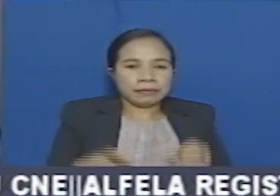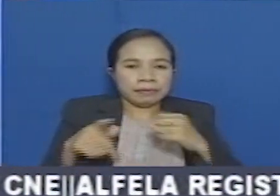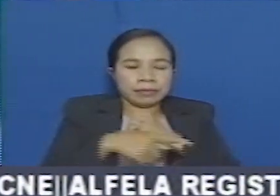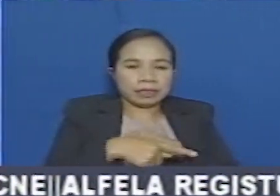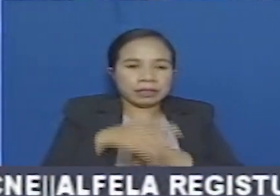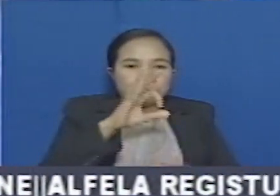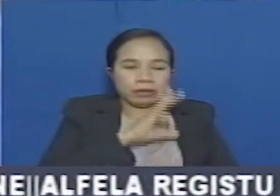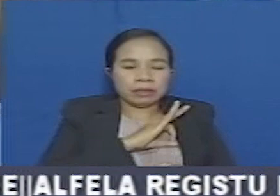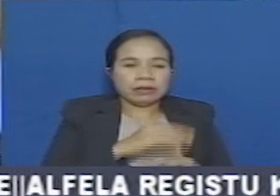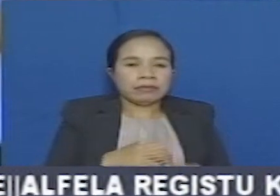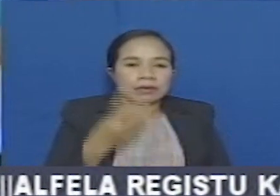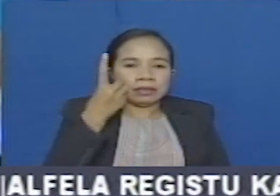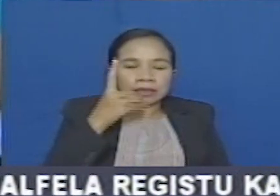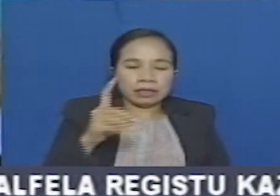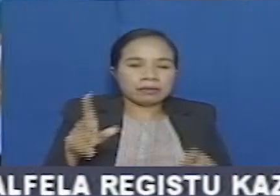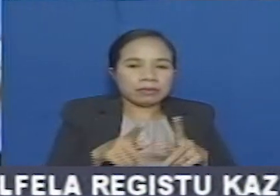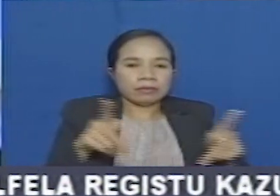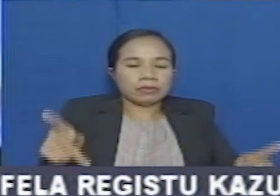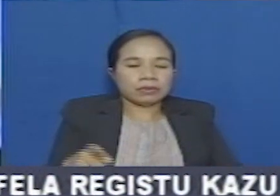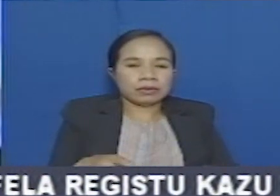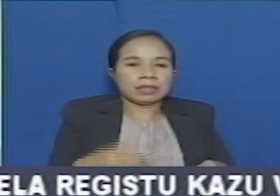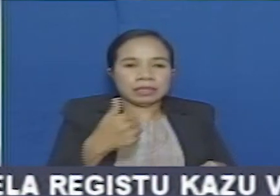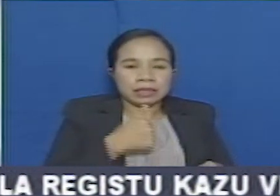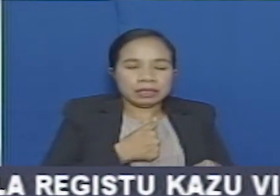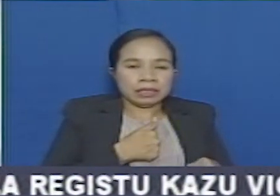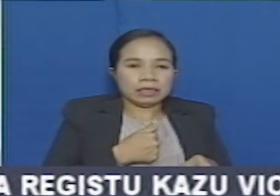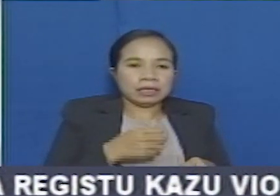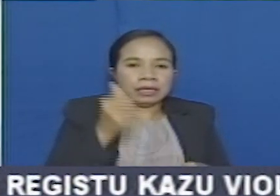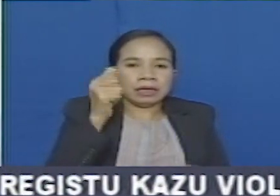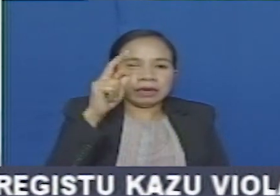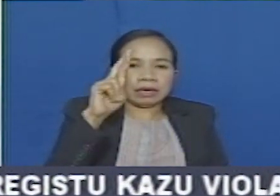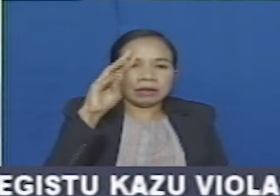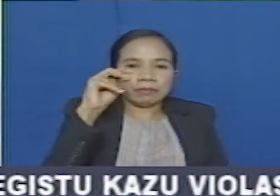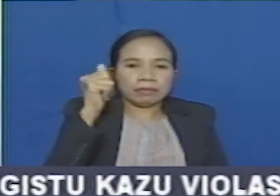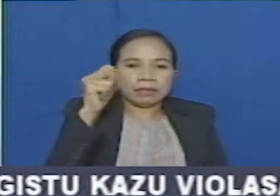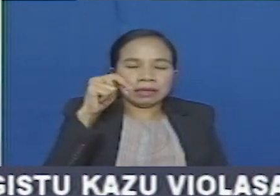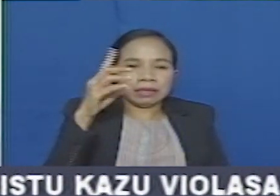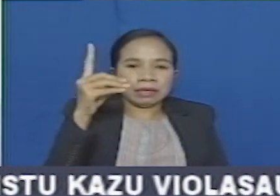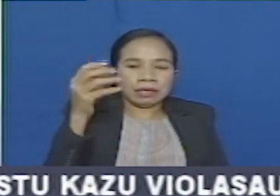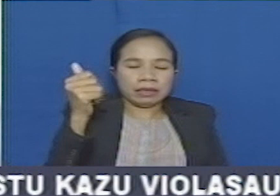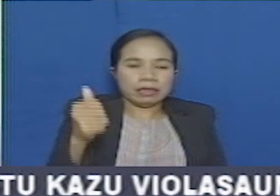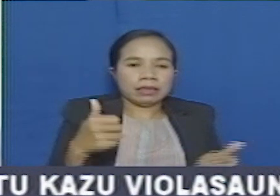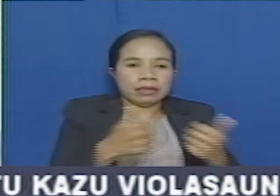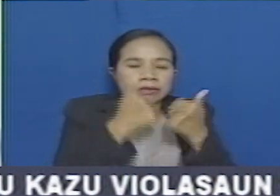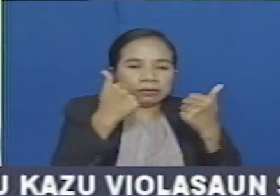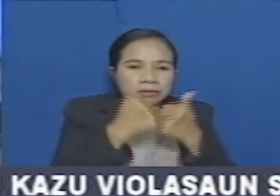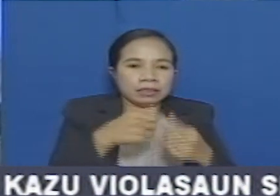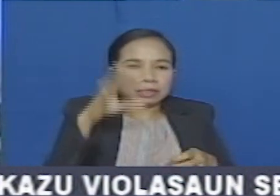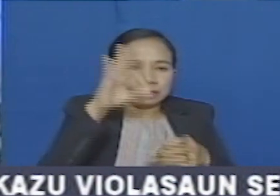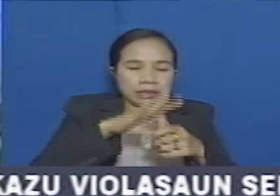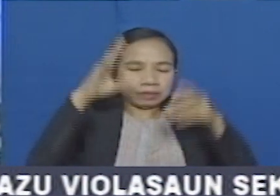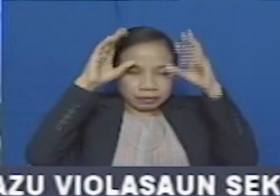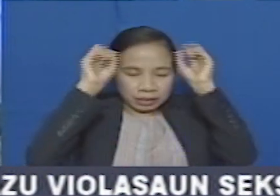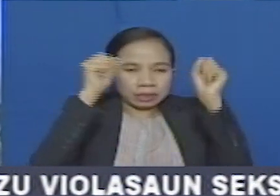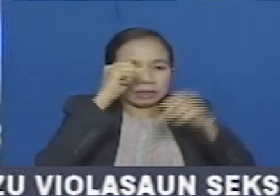Conto oficialmente declara para público nia candidatura Armanda Berta dos Santos, a tu compete e a eleição